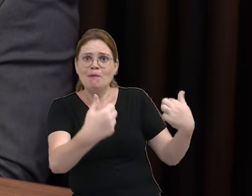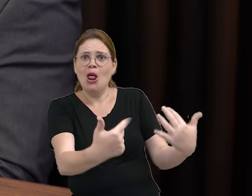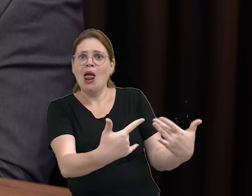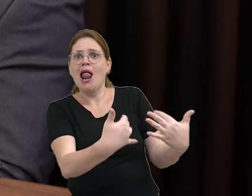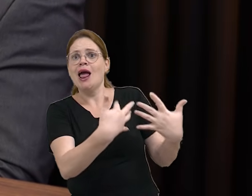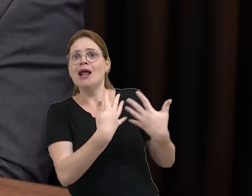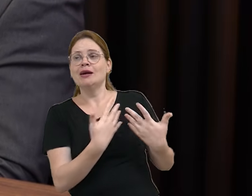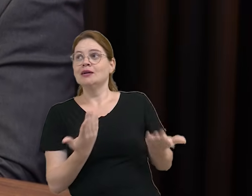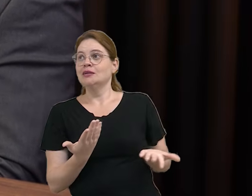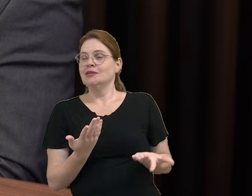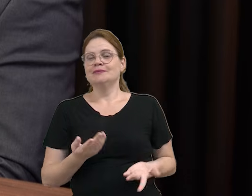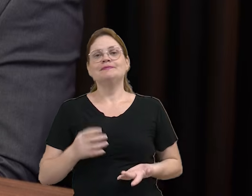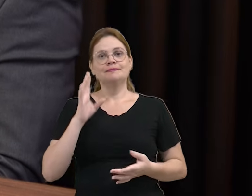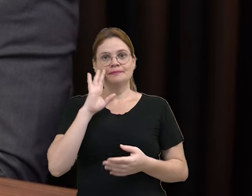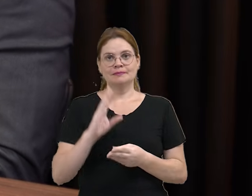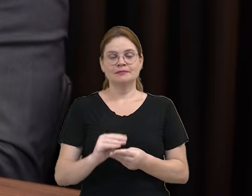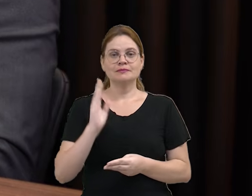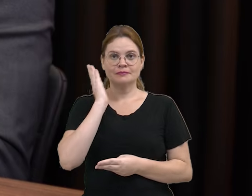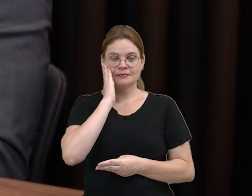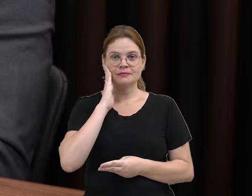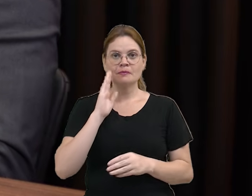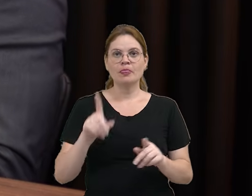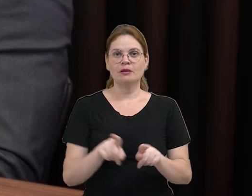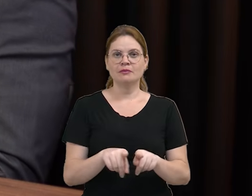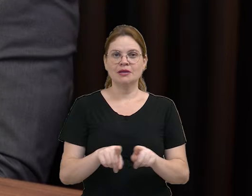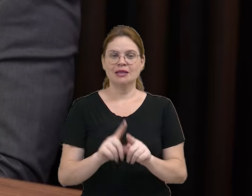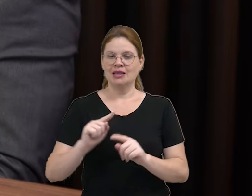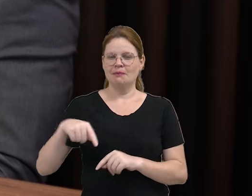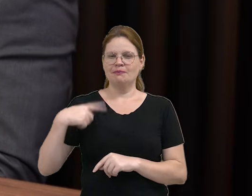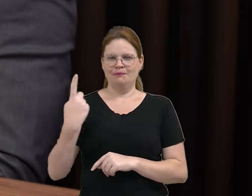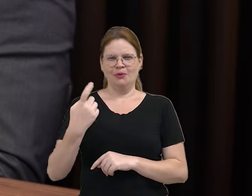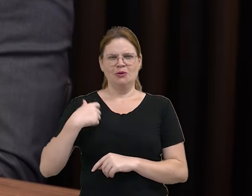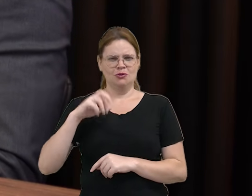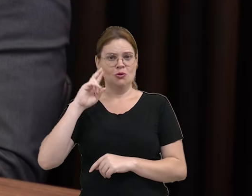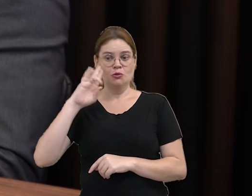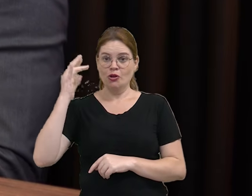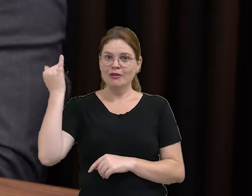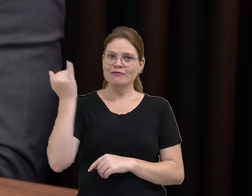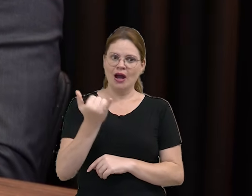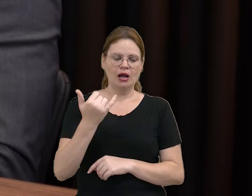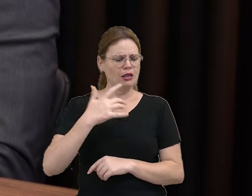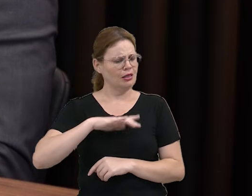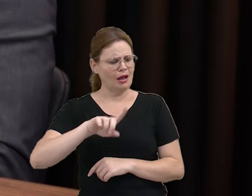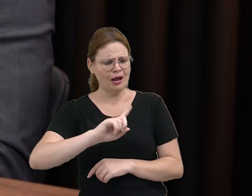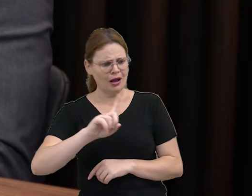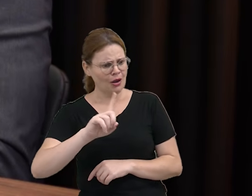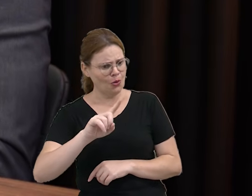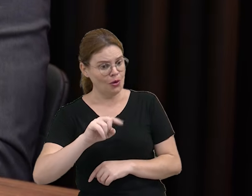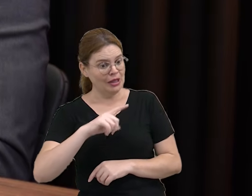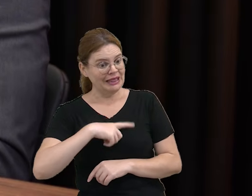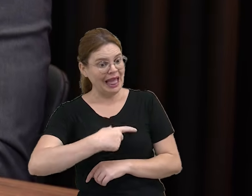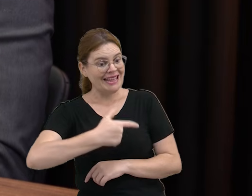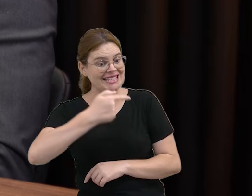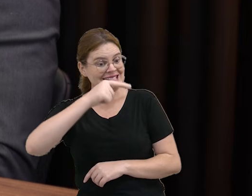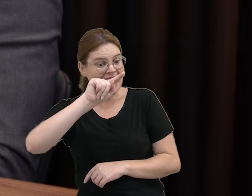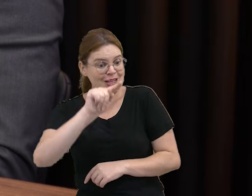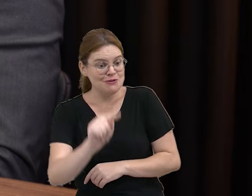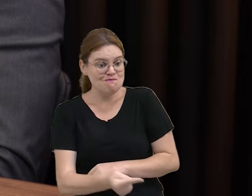porque o Senhor, nós chegaremos nesse ponto ainda, num determinado momento ele fala, 7.000